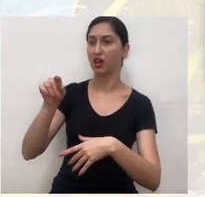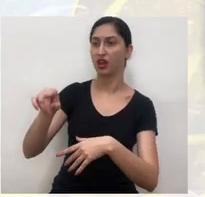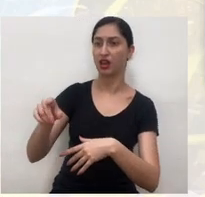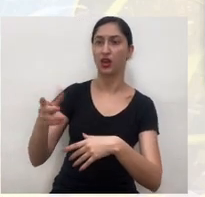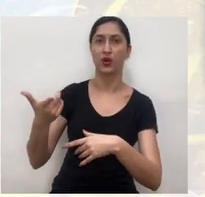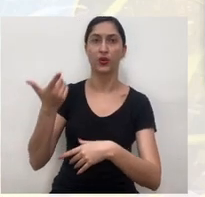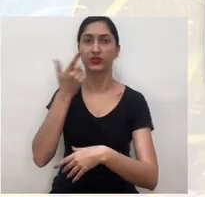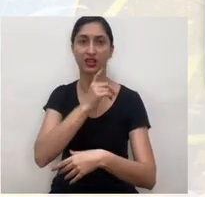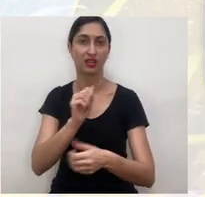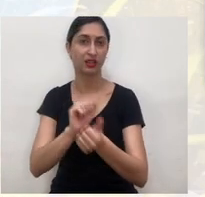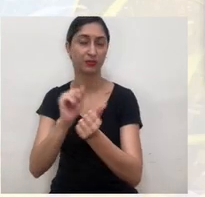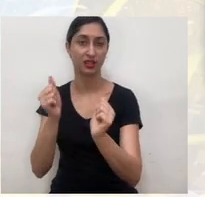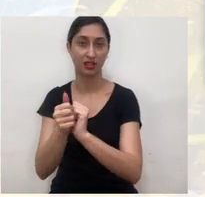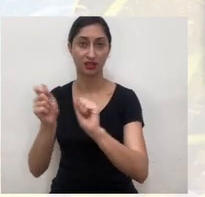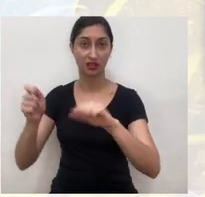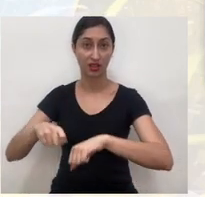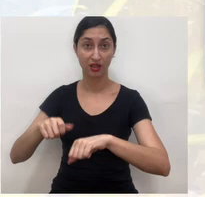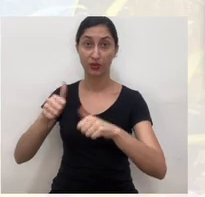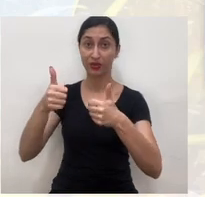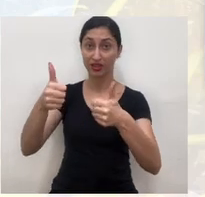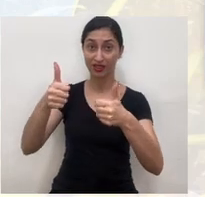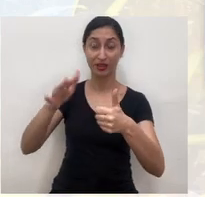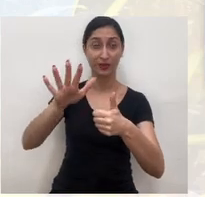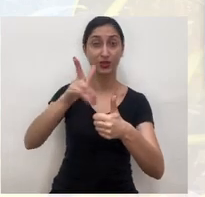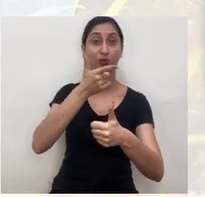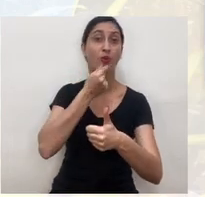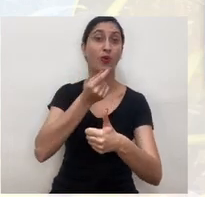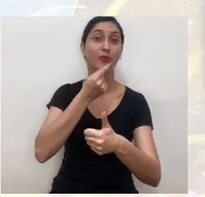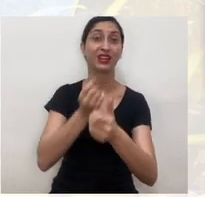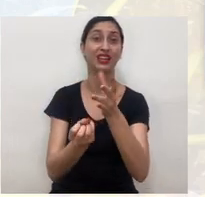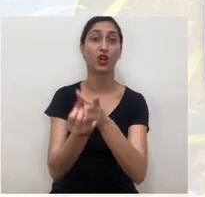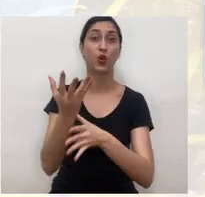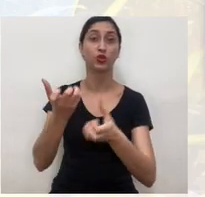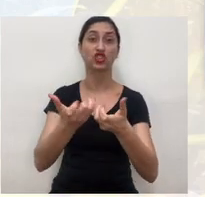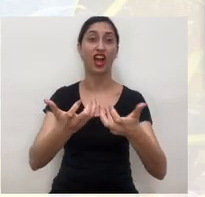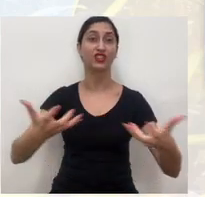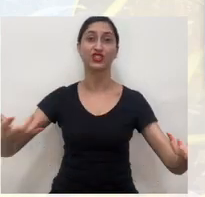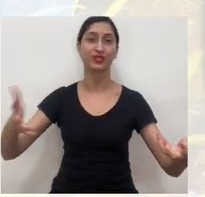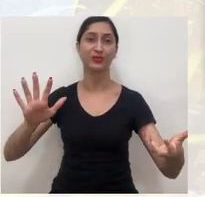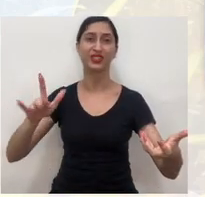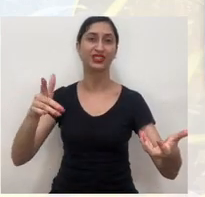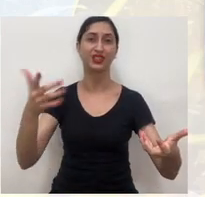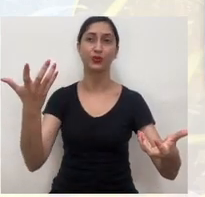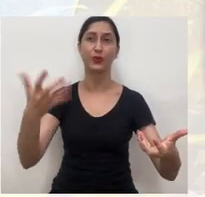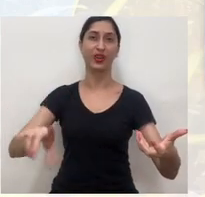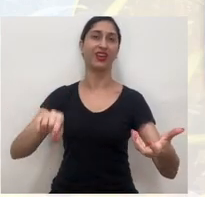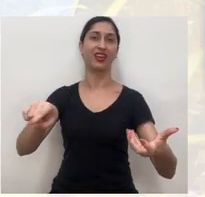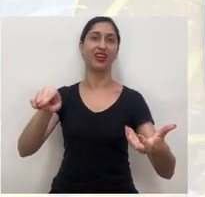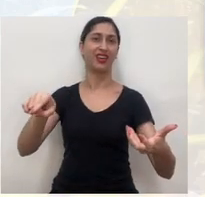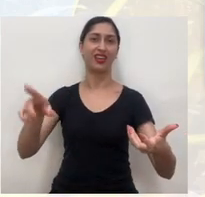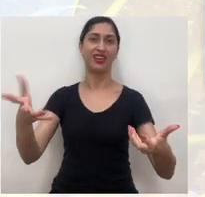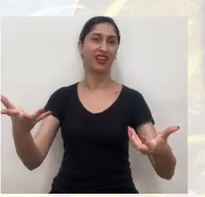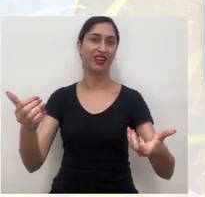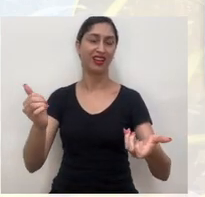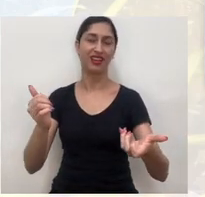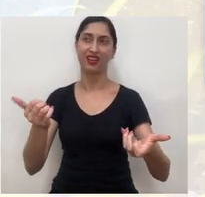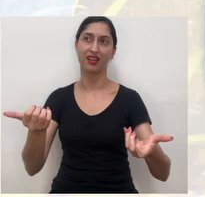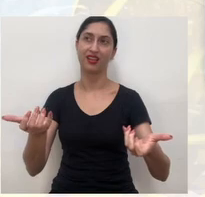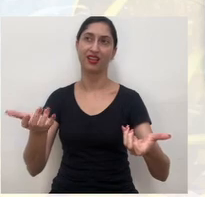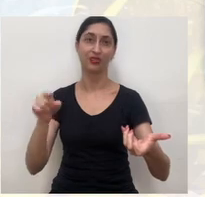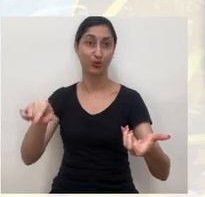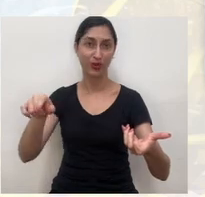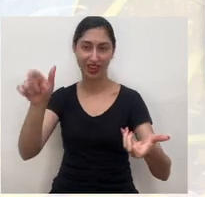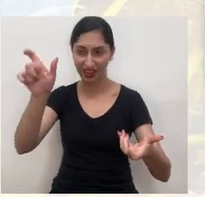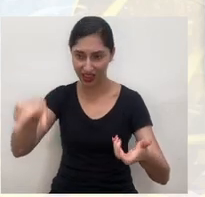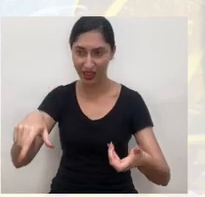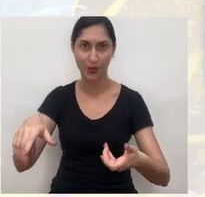adaptar. Consegue, mas o Burle Marx não fazia essas tentativas de adaptação incoerentes com a paisagem. Você não vê